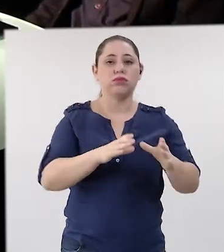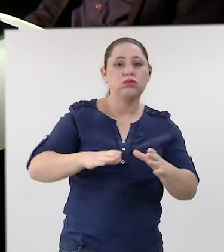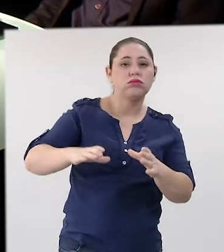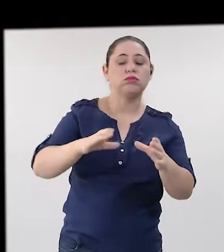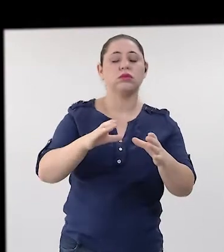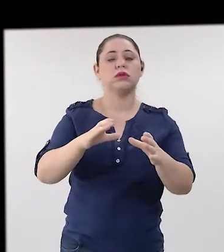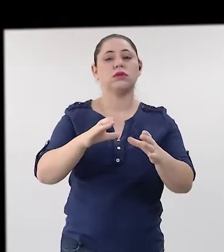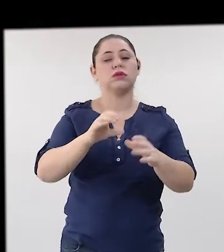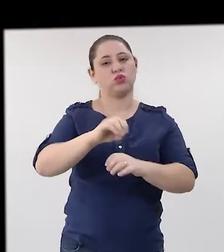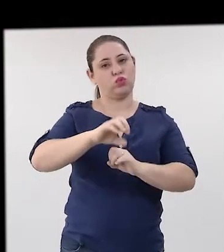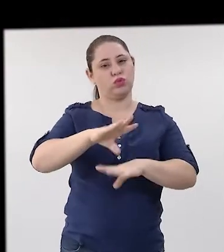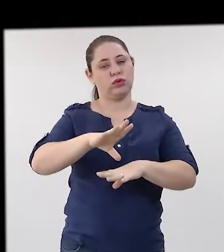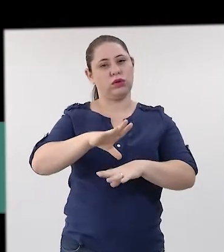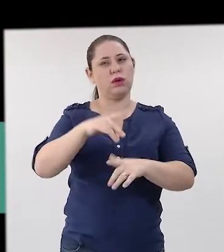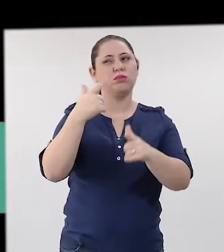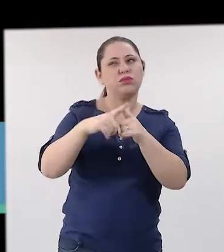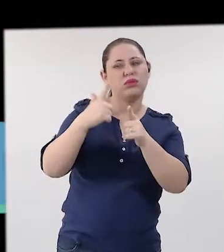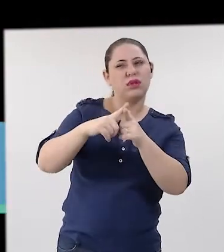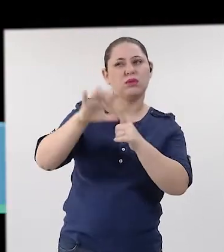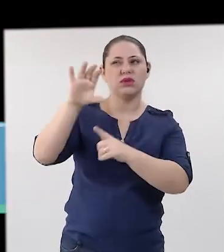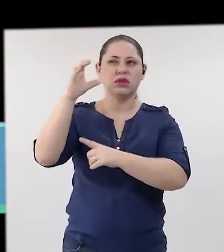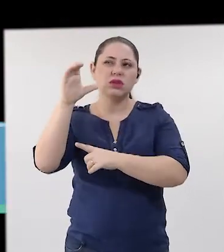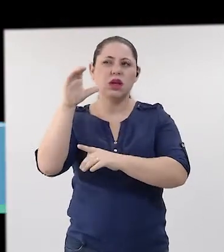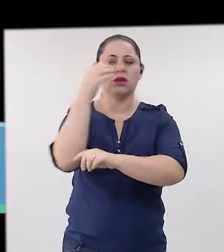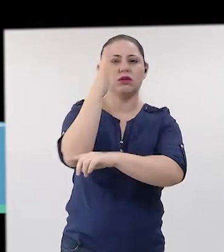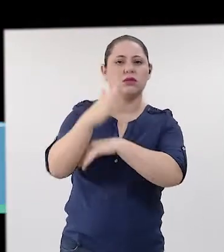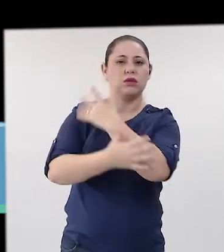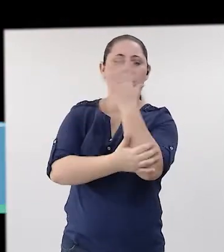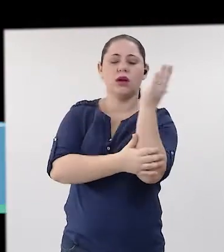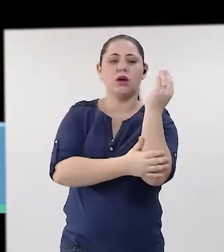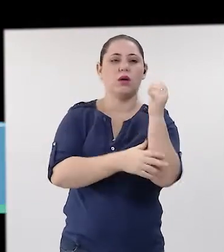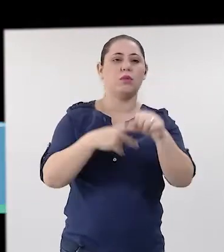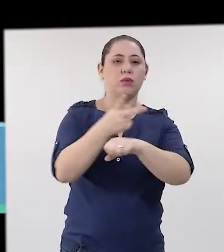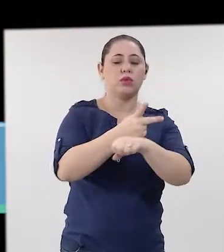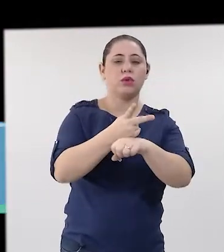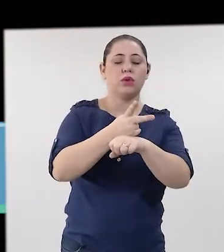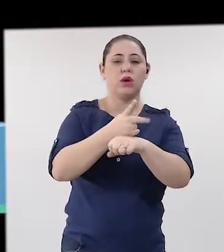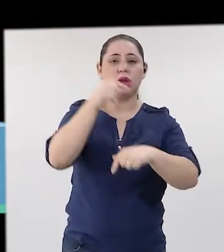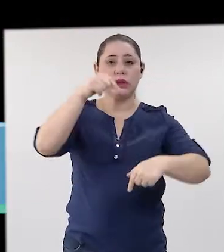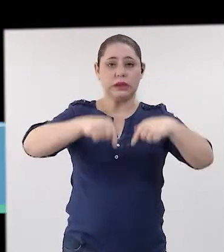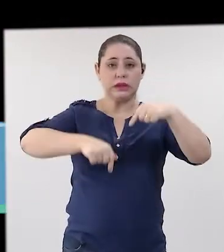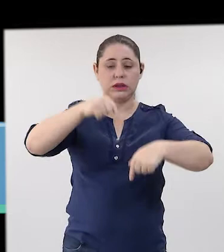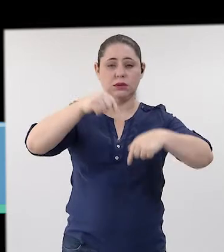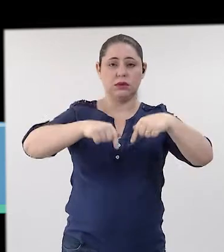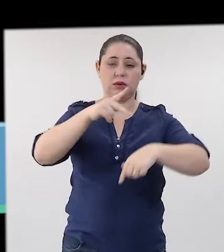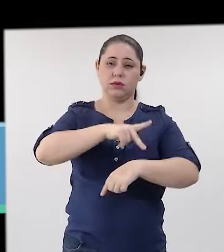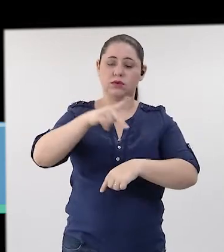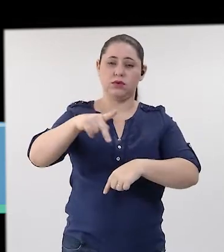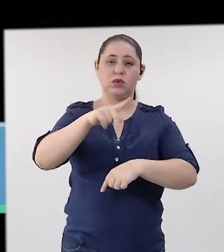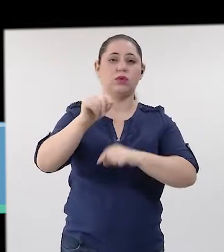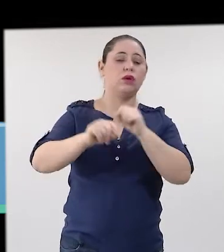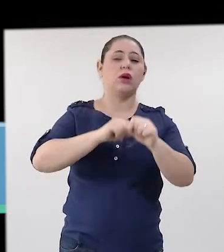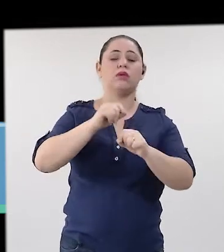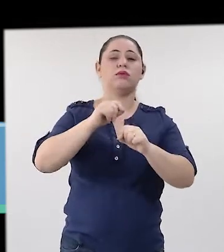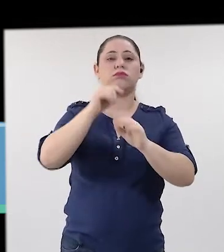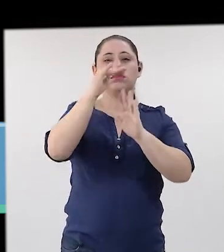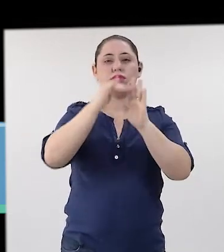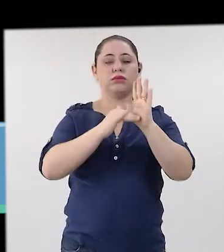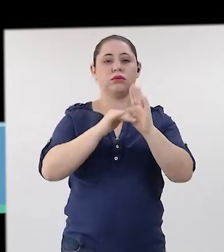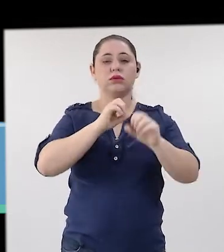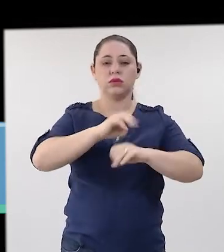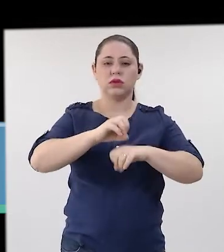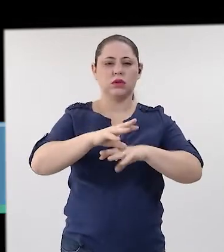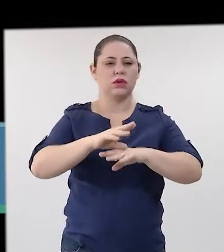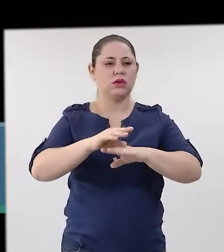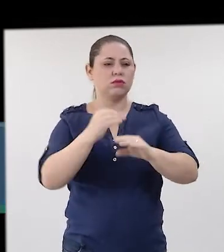profissionais da área. Então, se tinha um problema de ciência da natureza, a gente procurou um professor de química para estar auxiliando a gente na metodologia que a gente estava